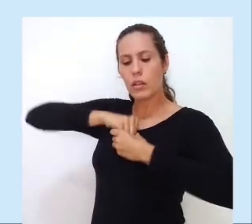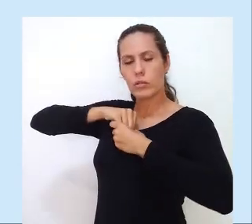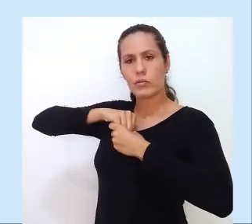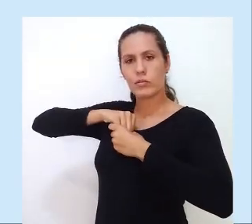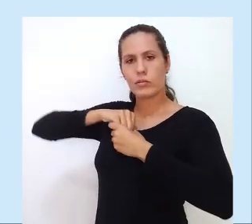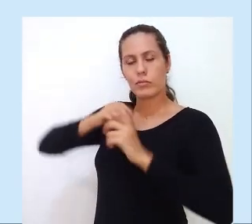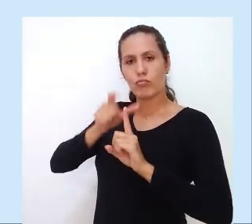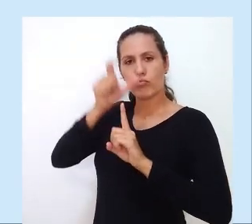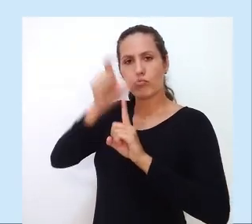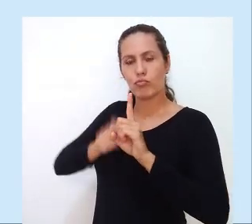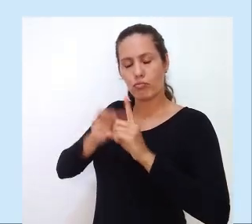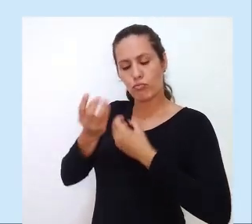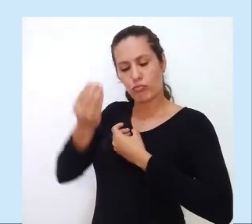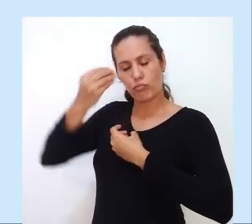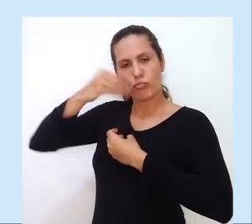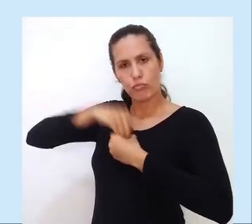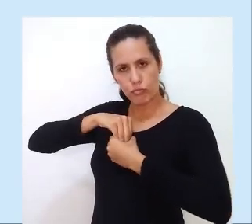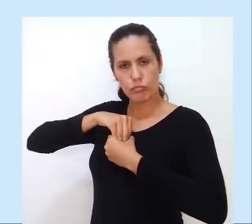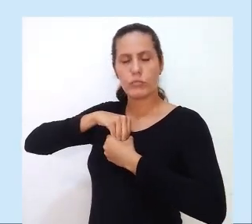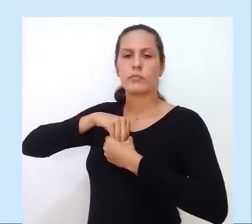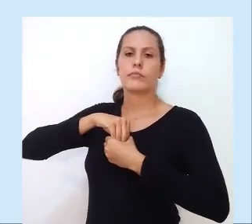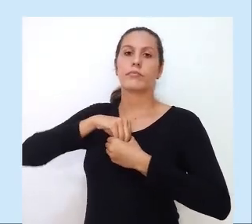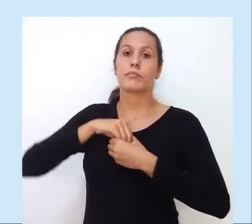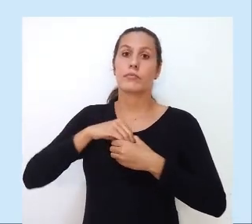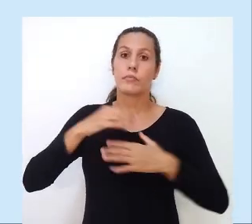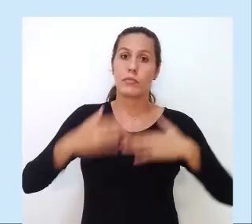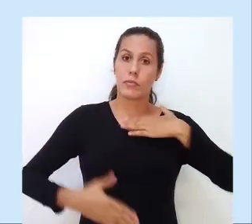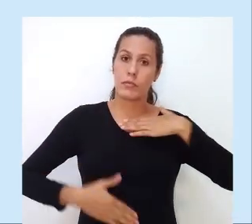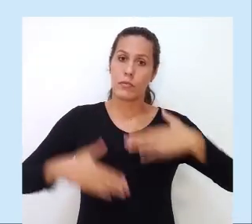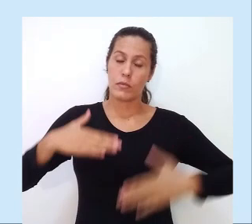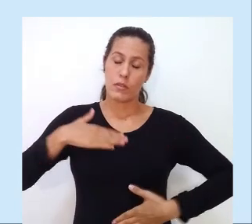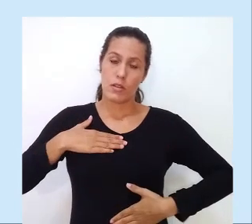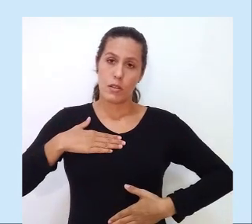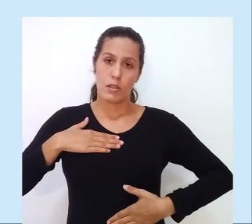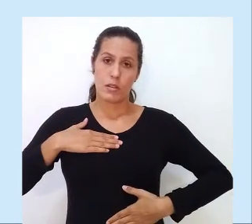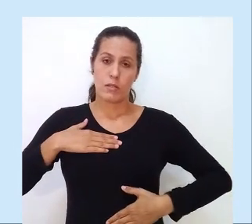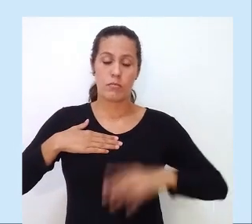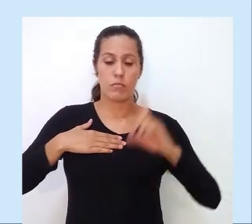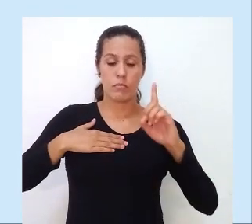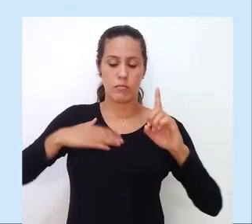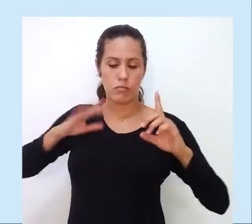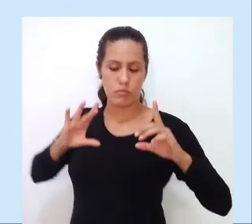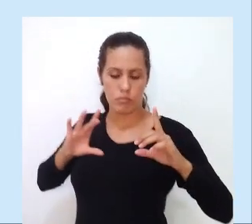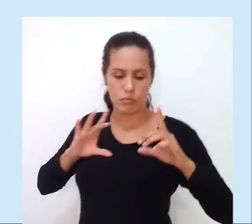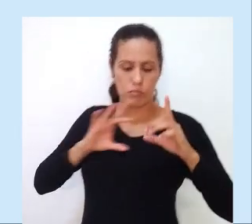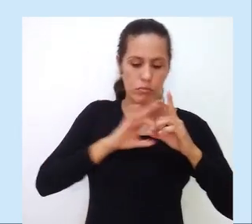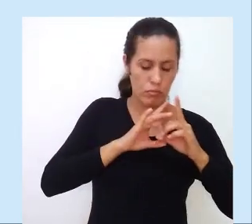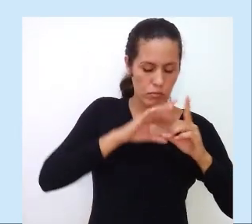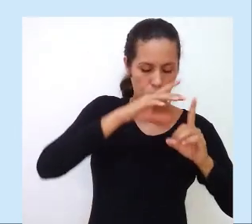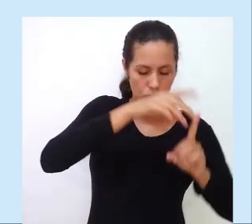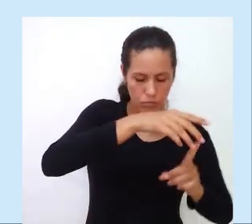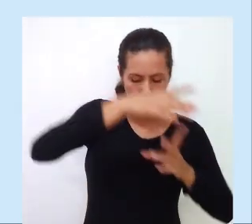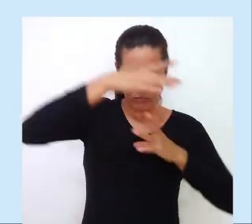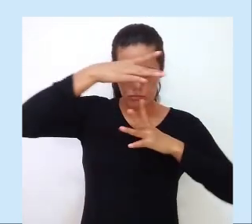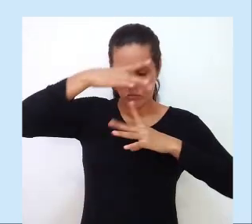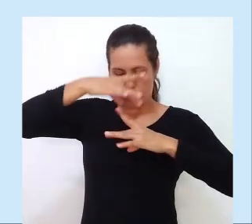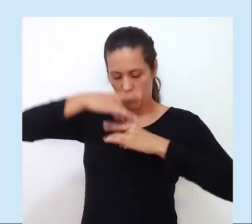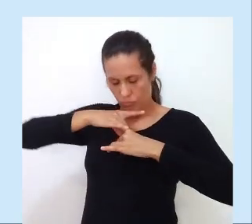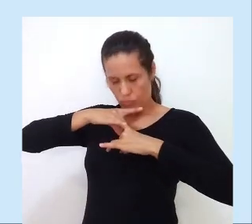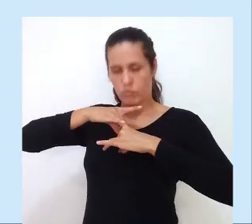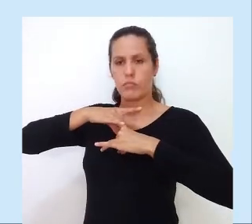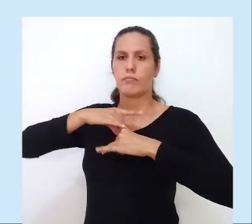personagem, as características físicas dos personagens e incorpora ao ator